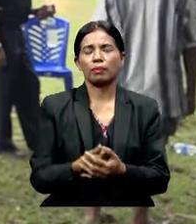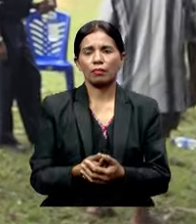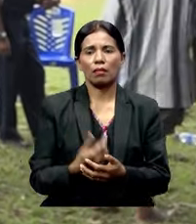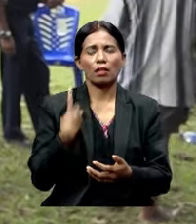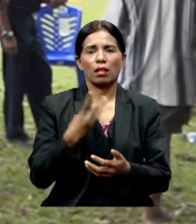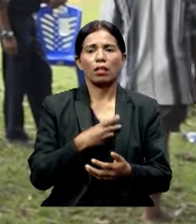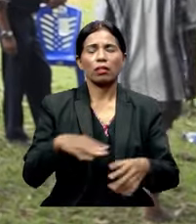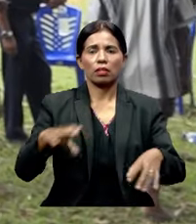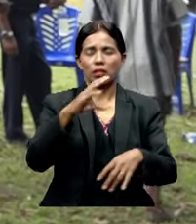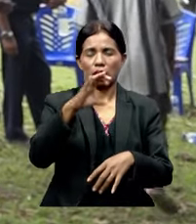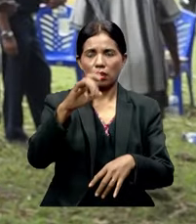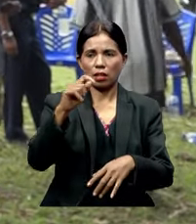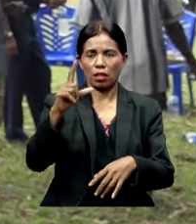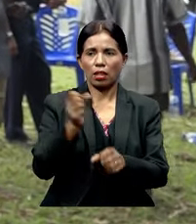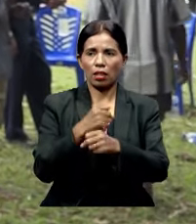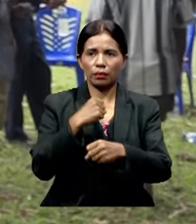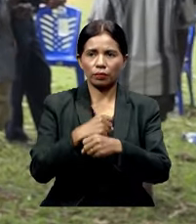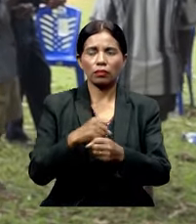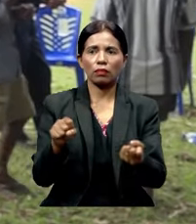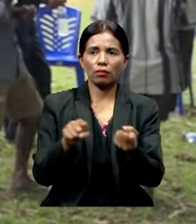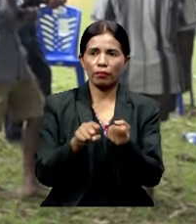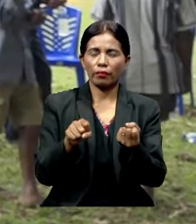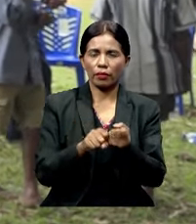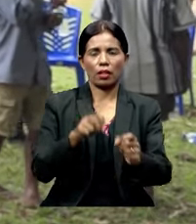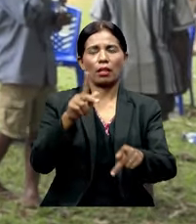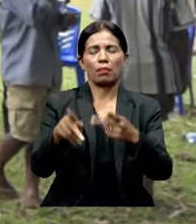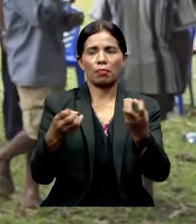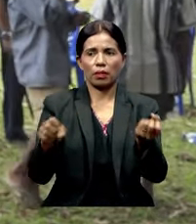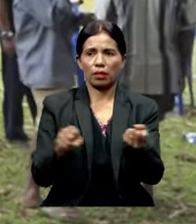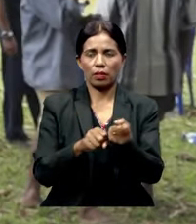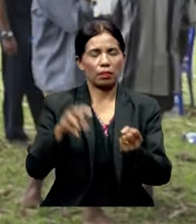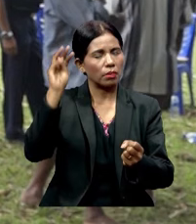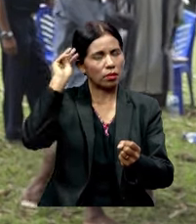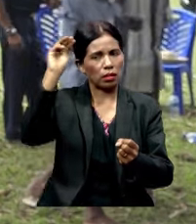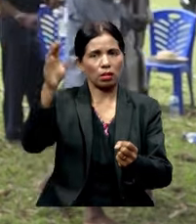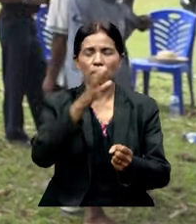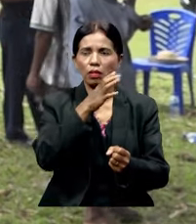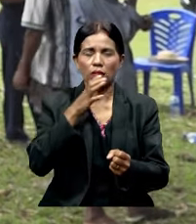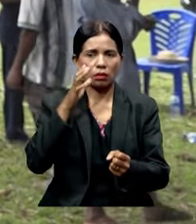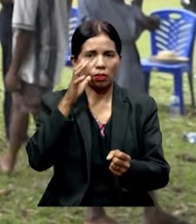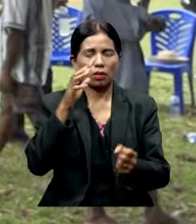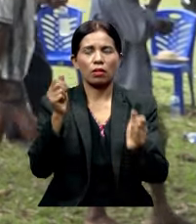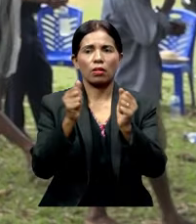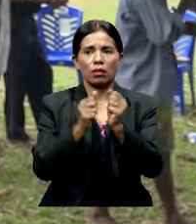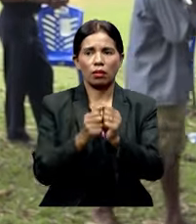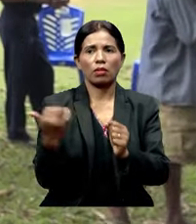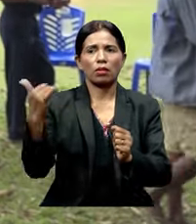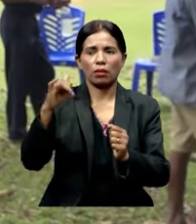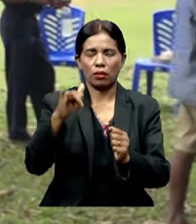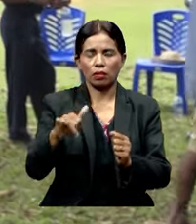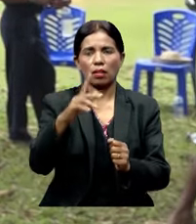Câmara Comércio do Timor-Leste Halo, o apoio de Mabarak Nian, do Ministério da Agricultura, o Petrosira Grexi e